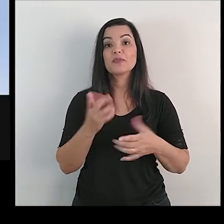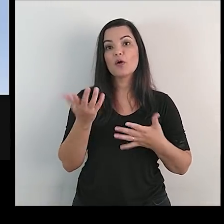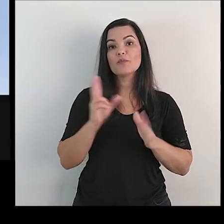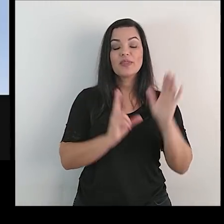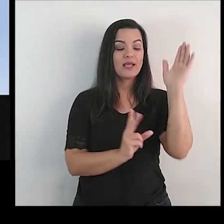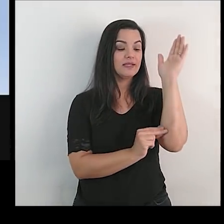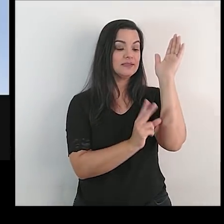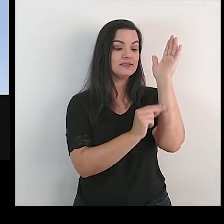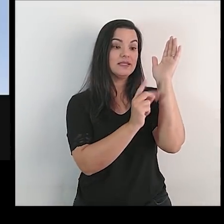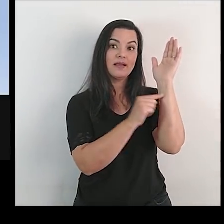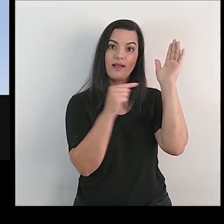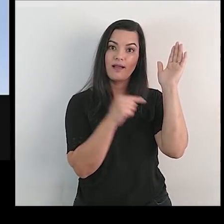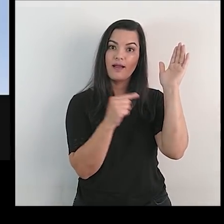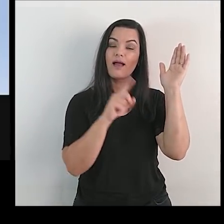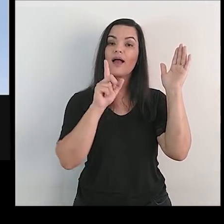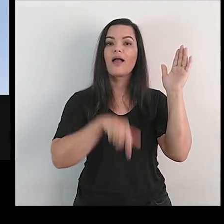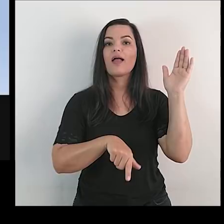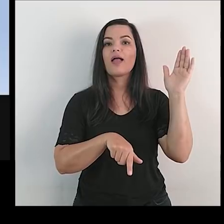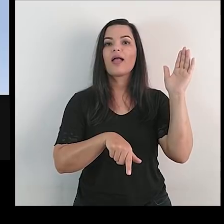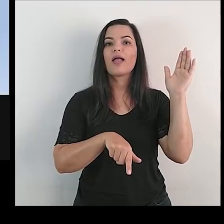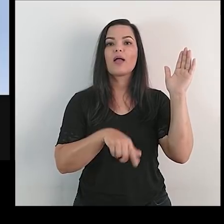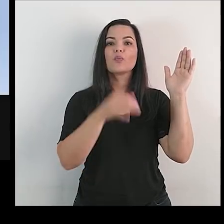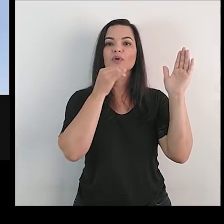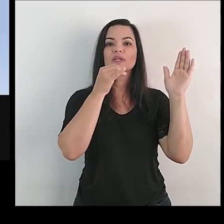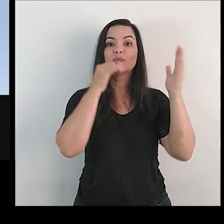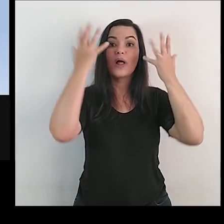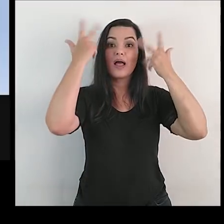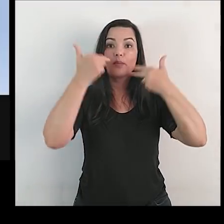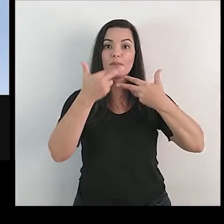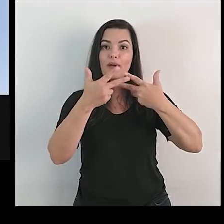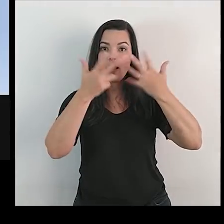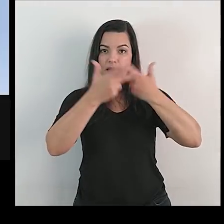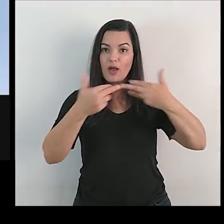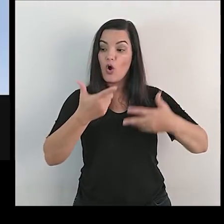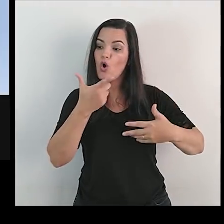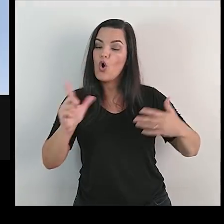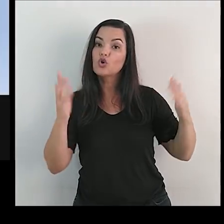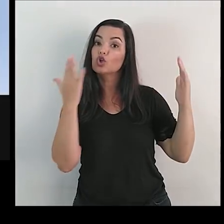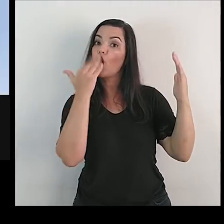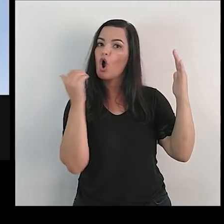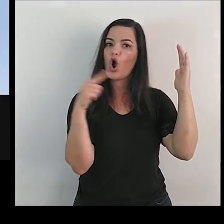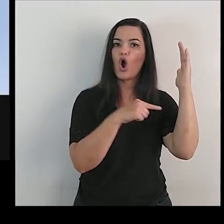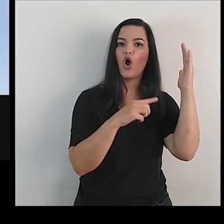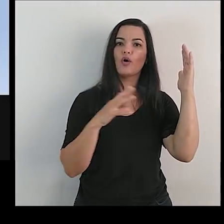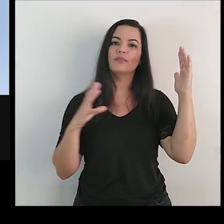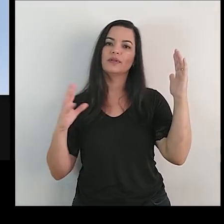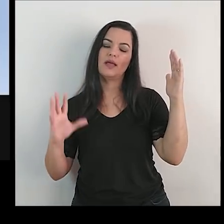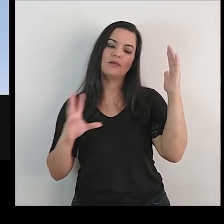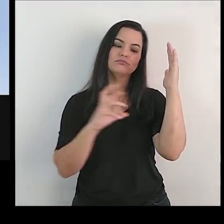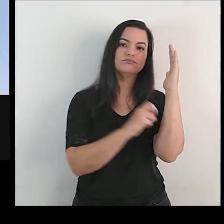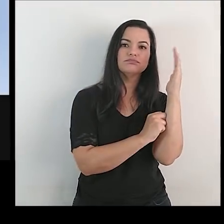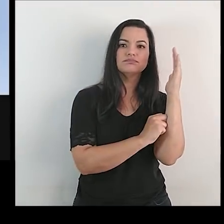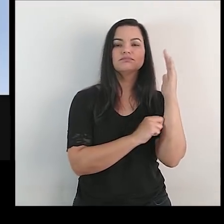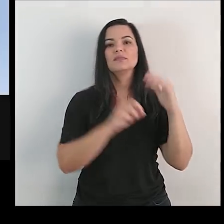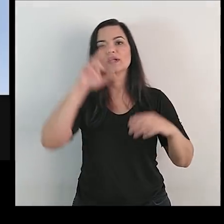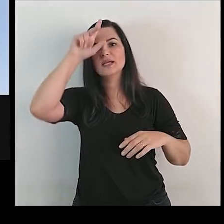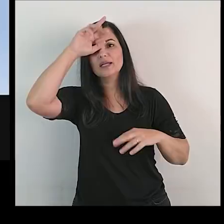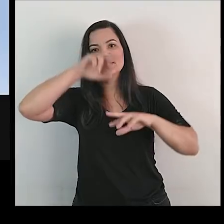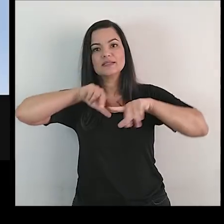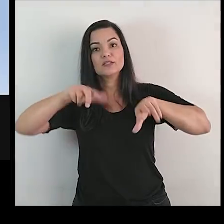alimentar, elas servem de alimento para outros animais, até mesmo outros insetos ou até mesmo